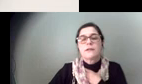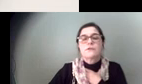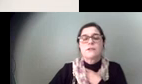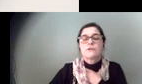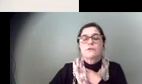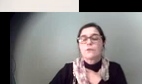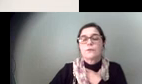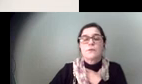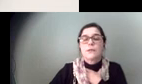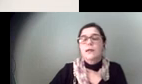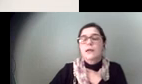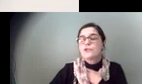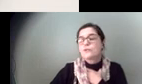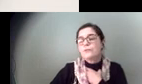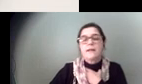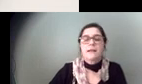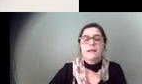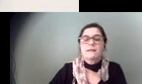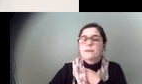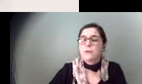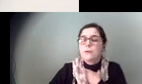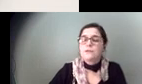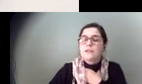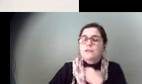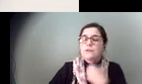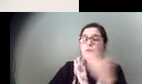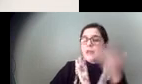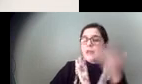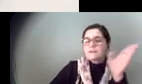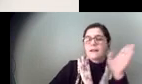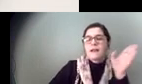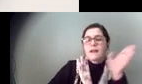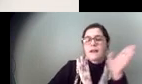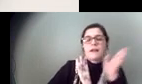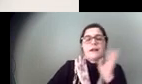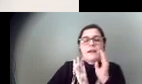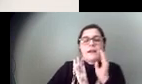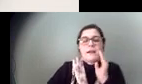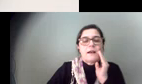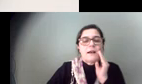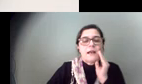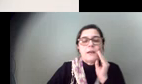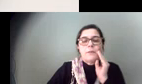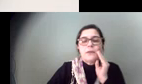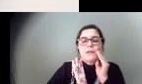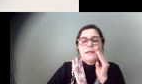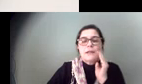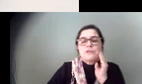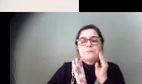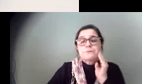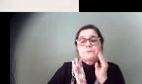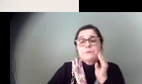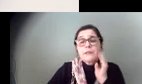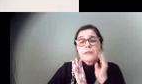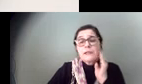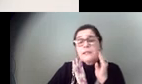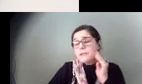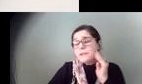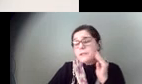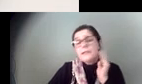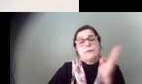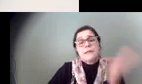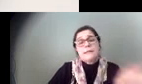assim vai. Então, vocês vão numerar de 1 a 10, tá bom? Considerando que o 10 é a prioridade.